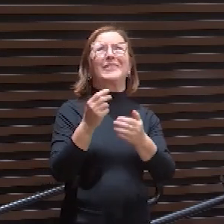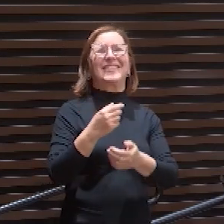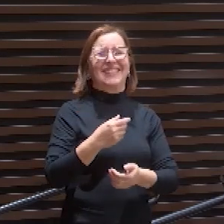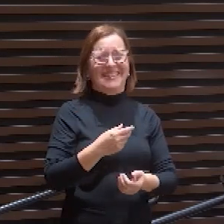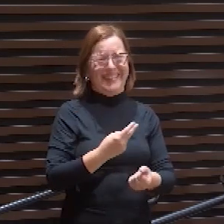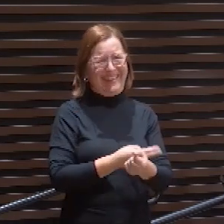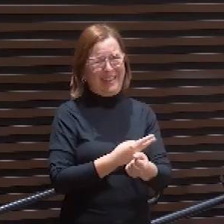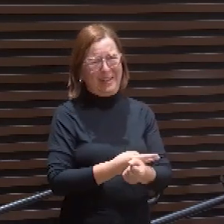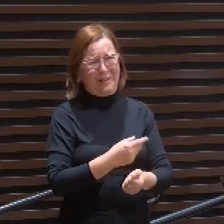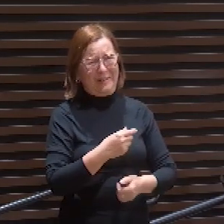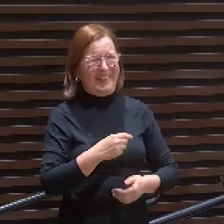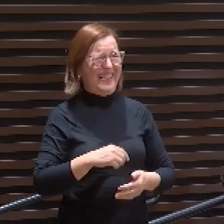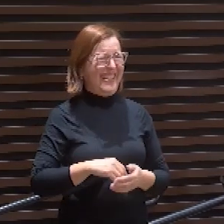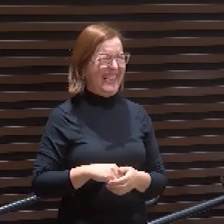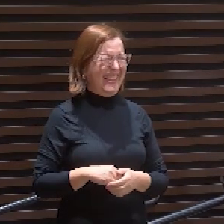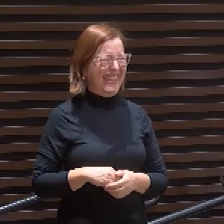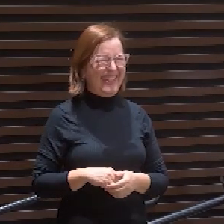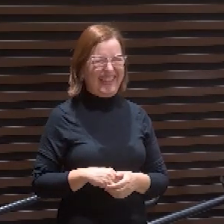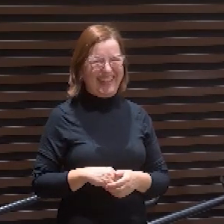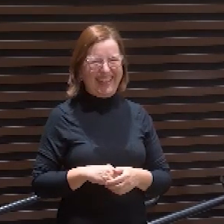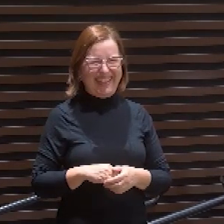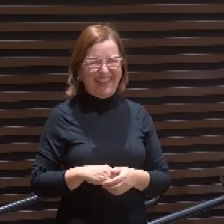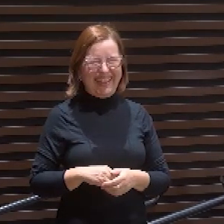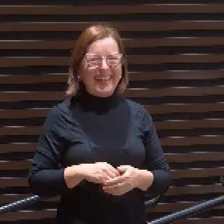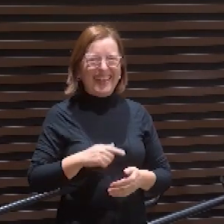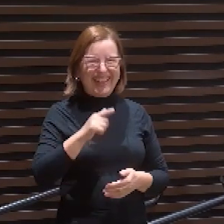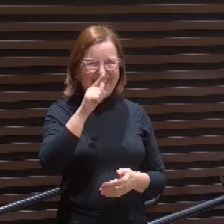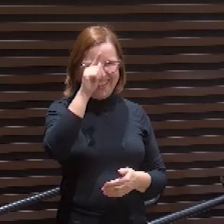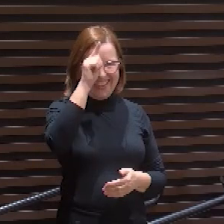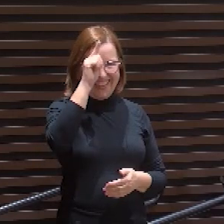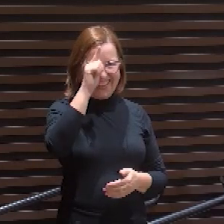Jesus! Gálatas 3, 15.